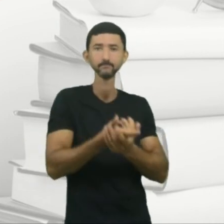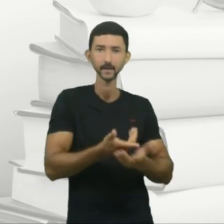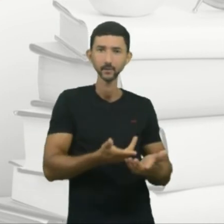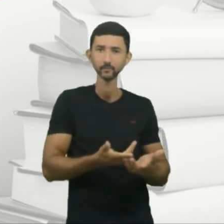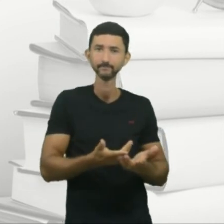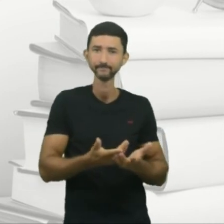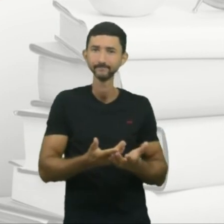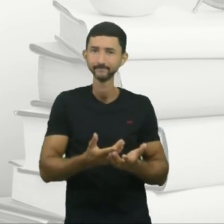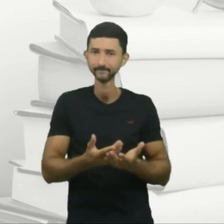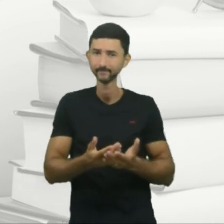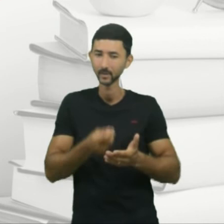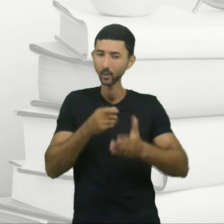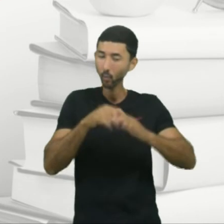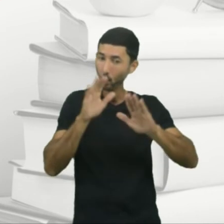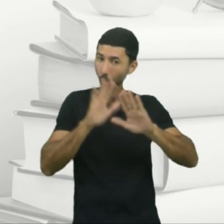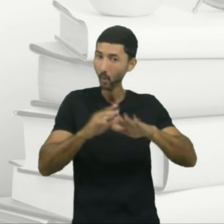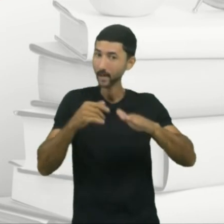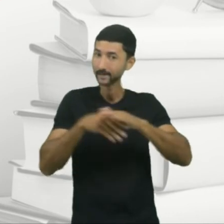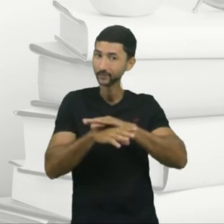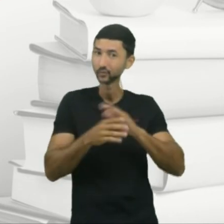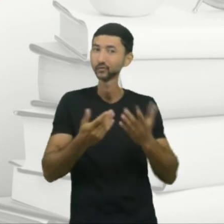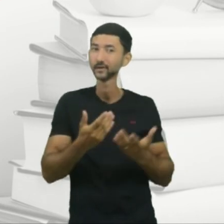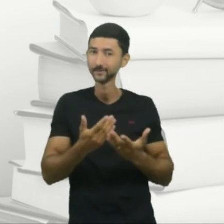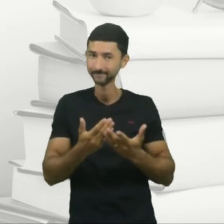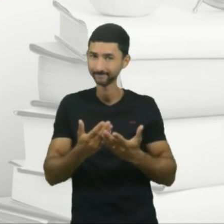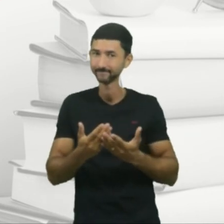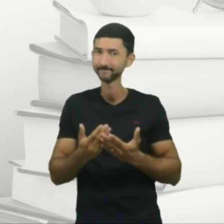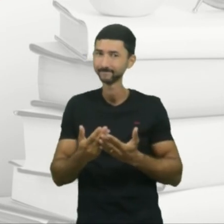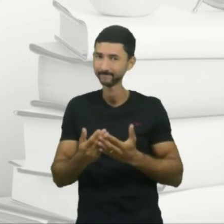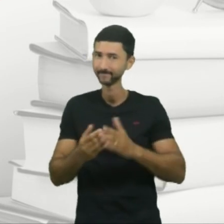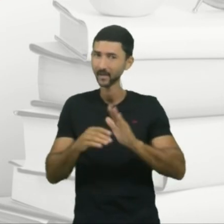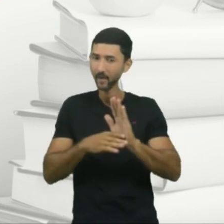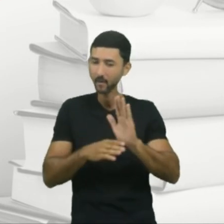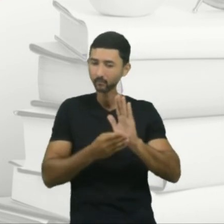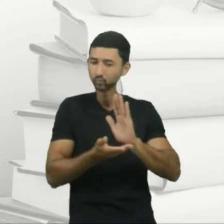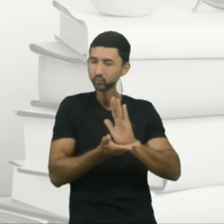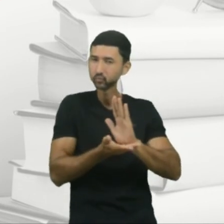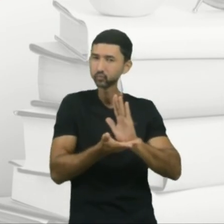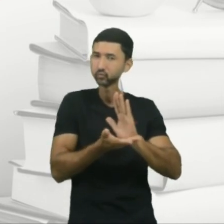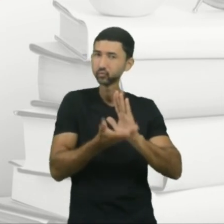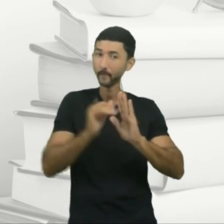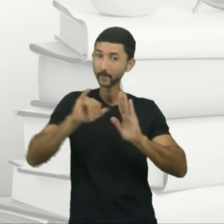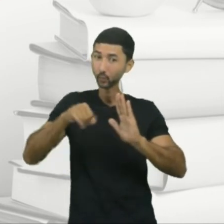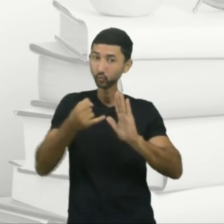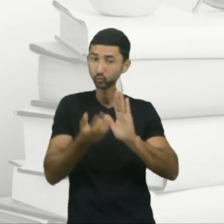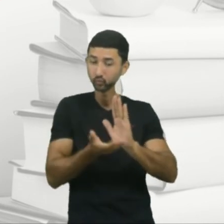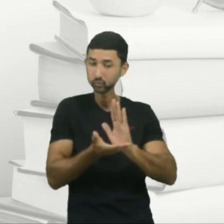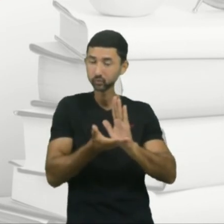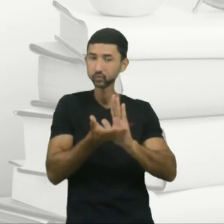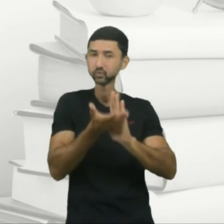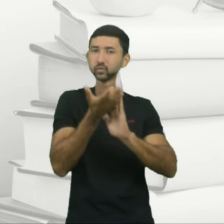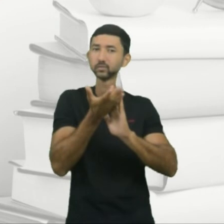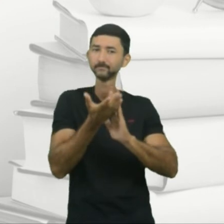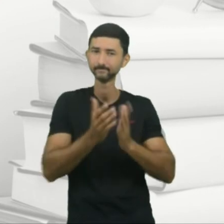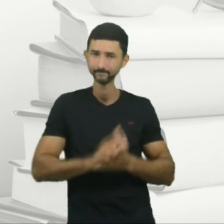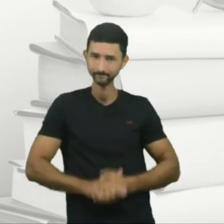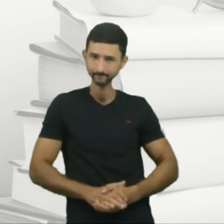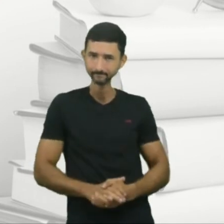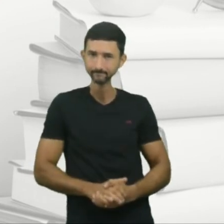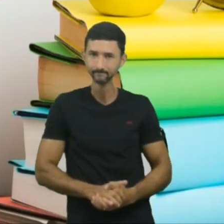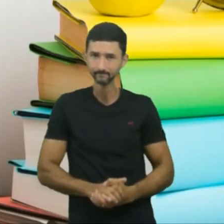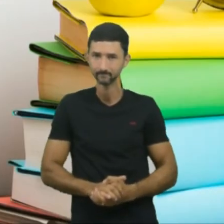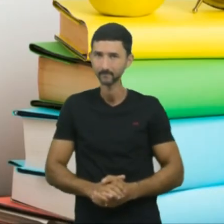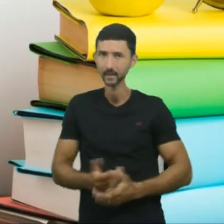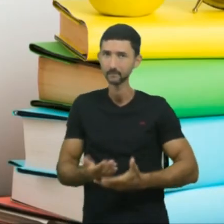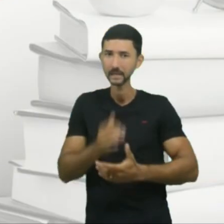para Pedro por ele ter deixado esse dinheiro guardado durante todo esse tempo. Ou seja, ele